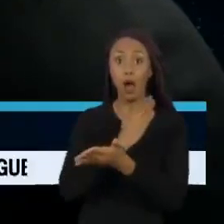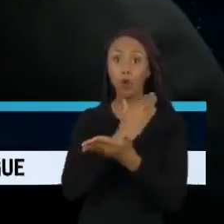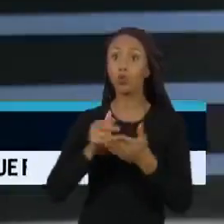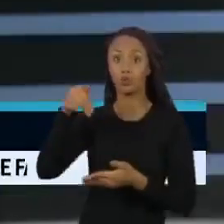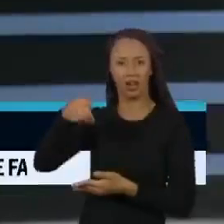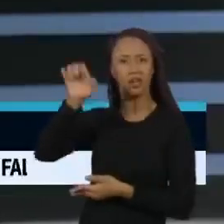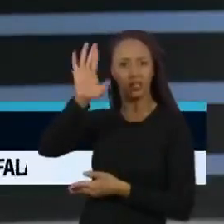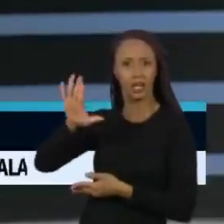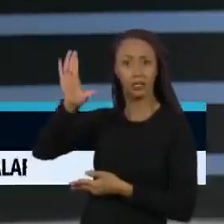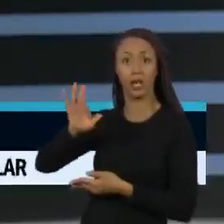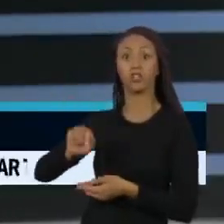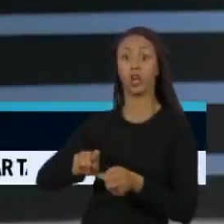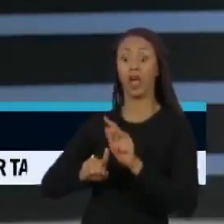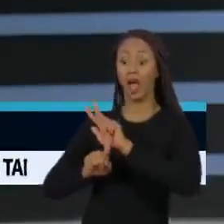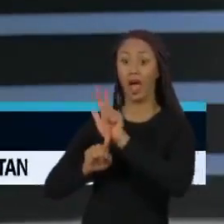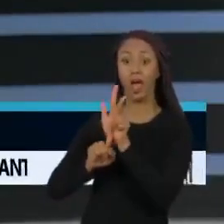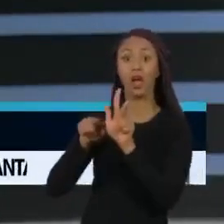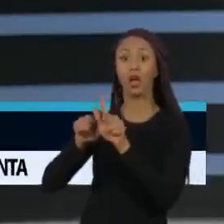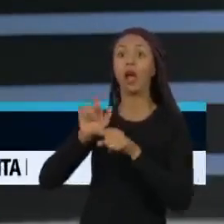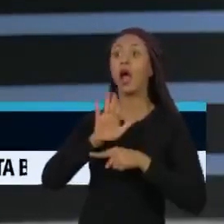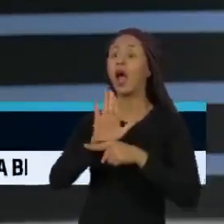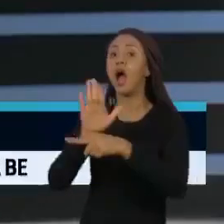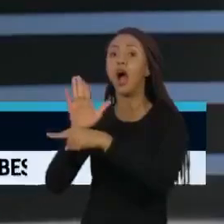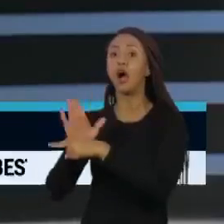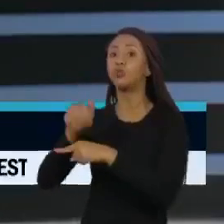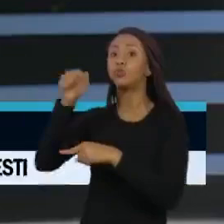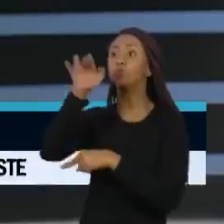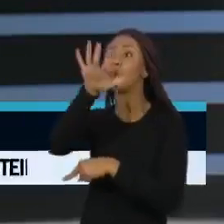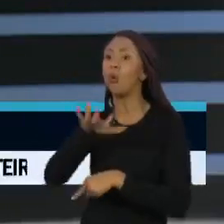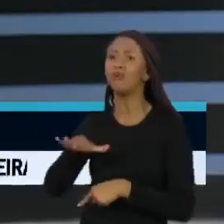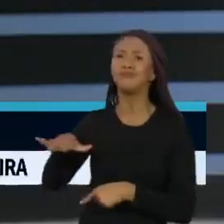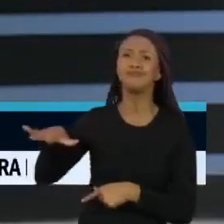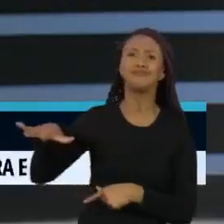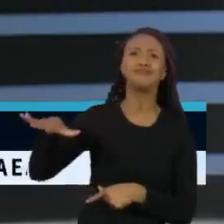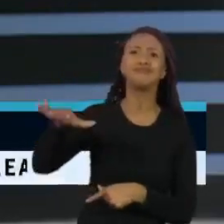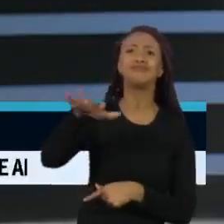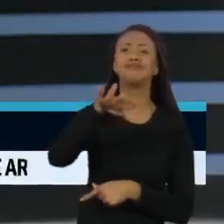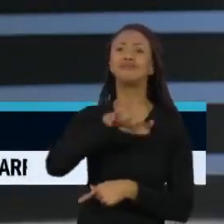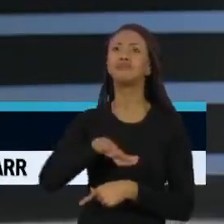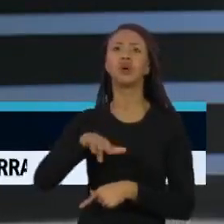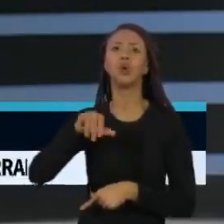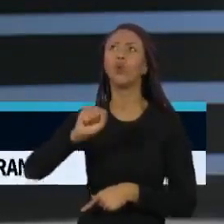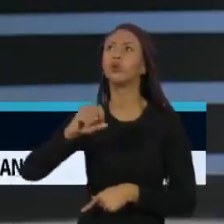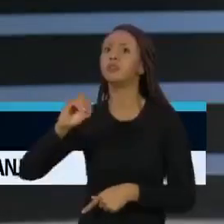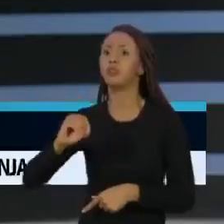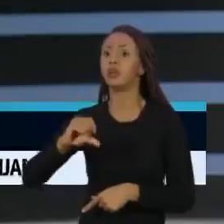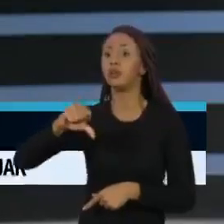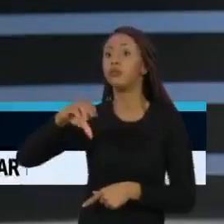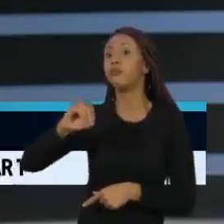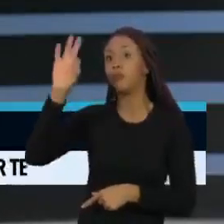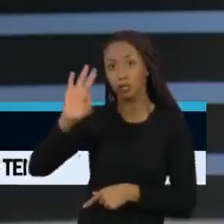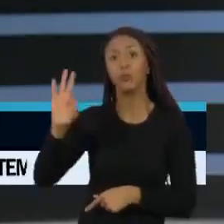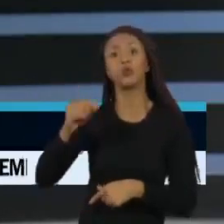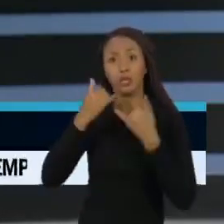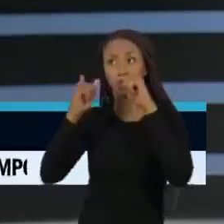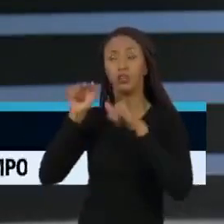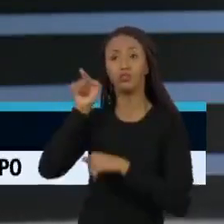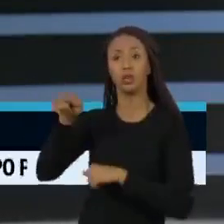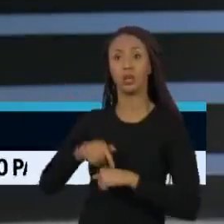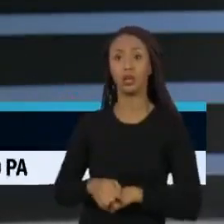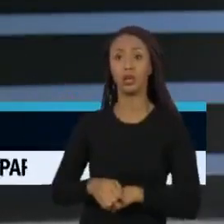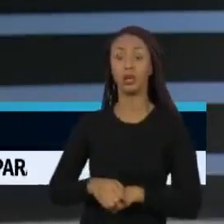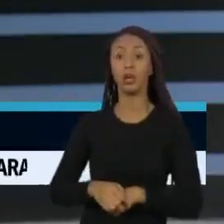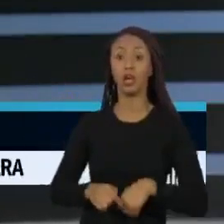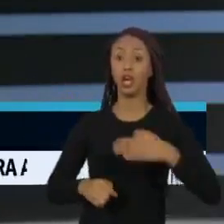casos no Nordeste e as eólicas alimentam toda a região Nordeste por 80 90 porcento de suprimento de energia a